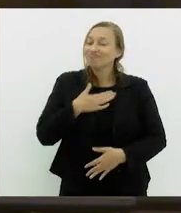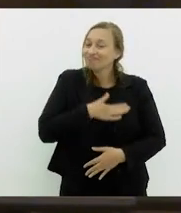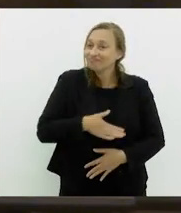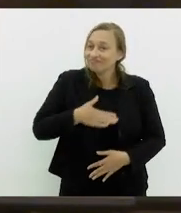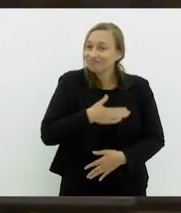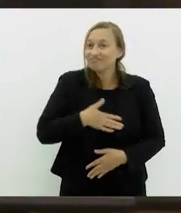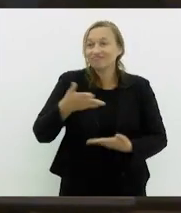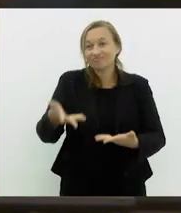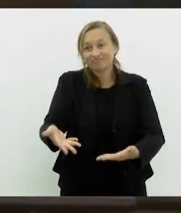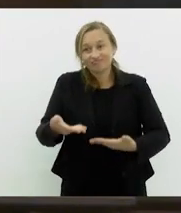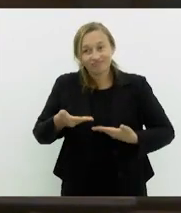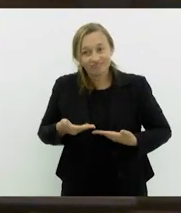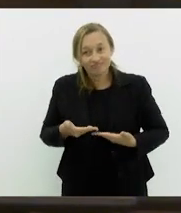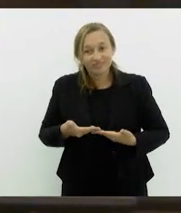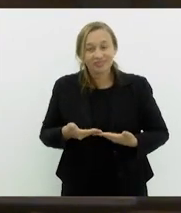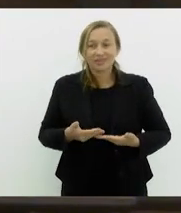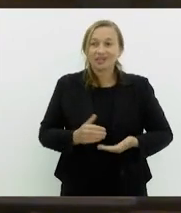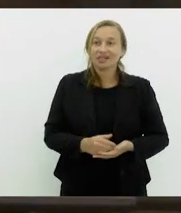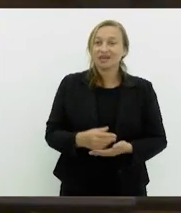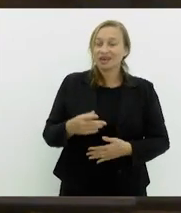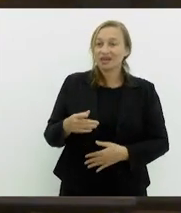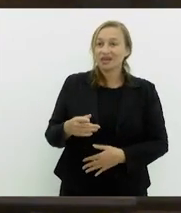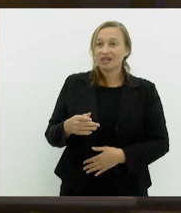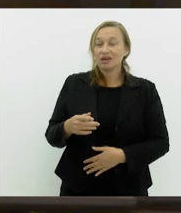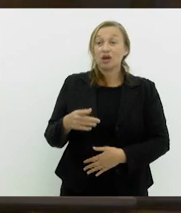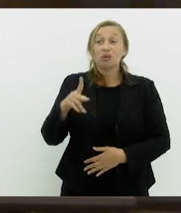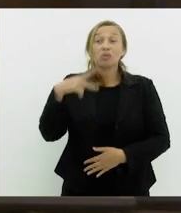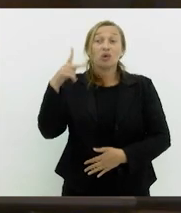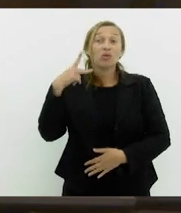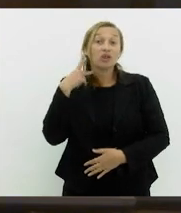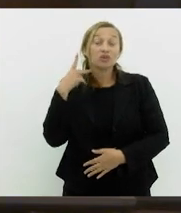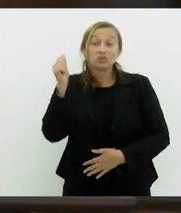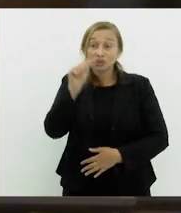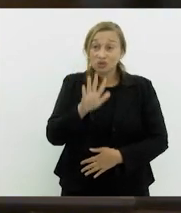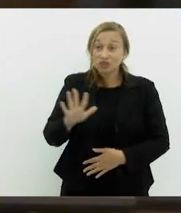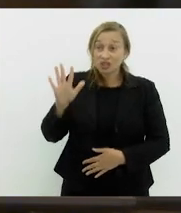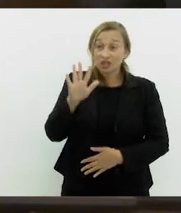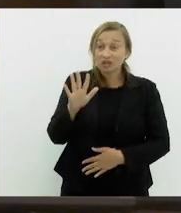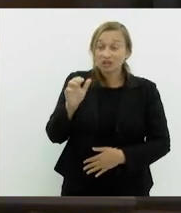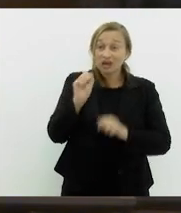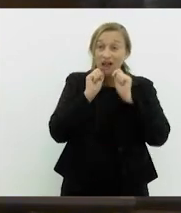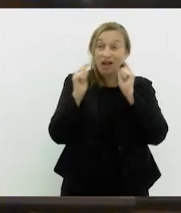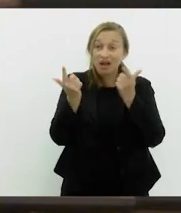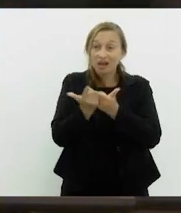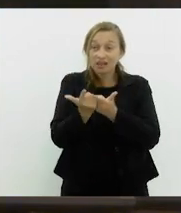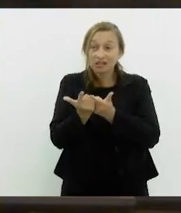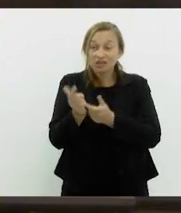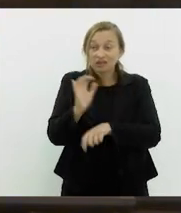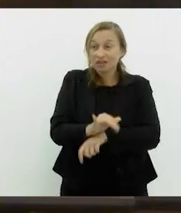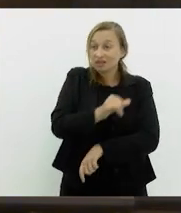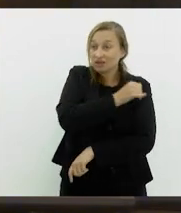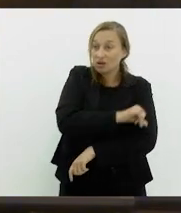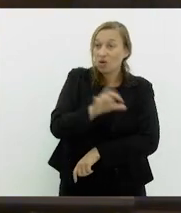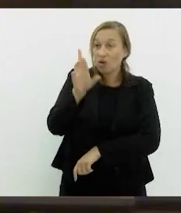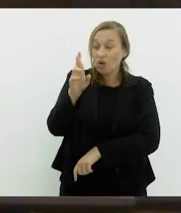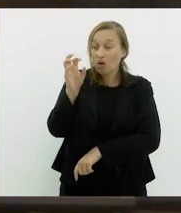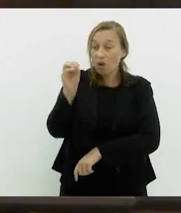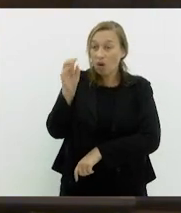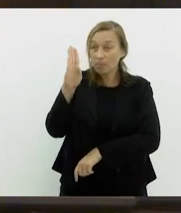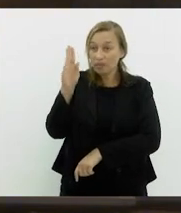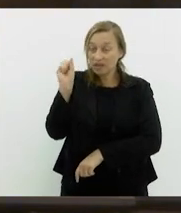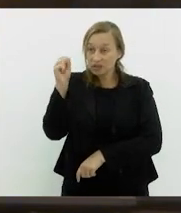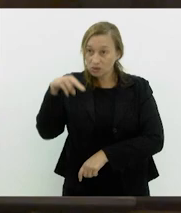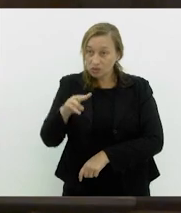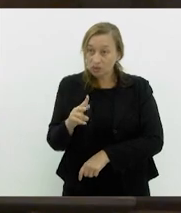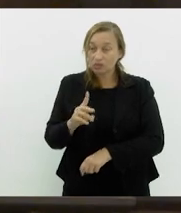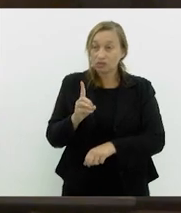convidar e passar a palavra ao Procurador-Geral da Assembleia Legislativa do Estado do Rio de Janeiro, o Dr. Robson Tadeu